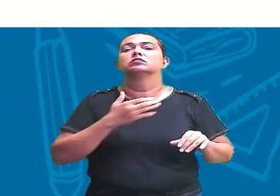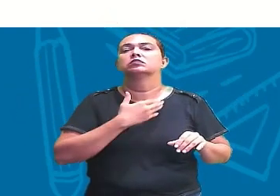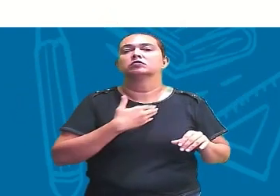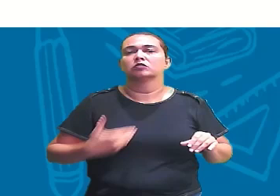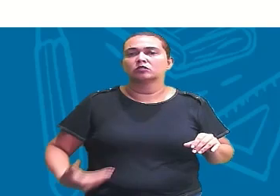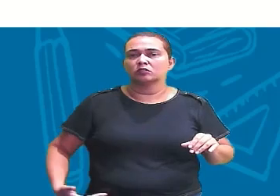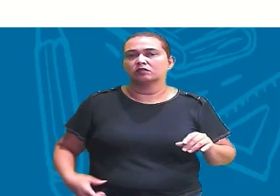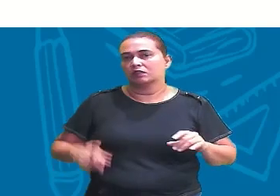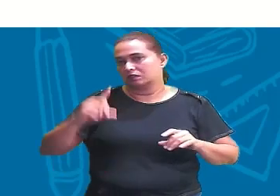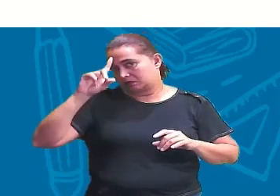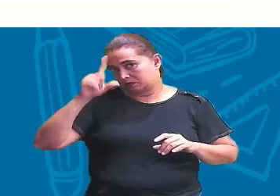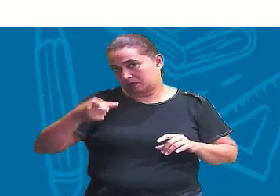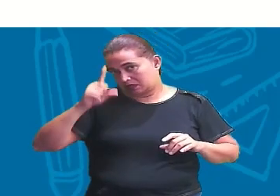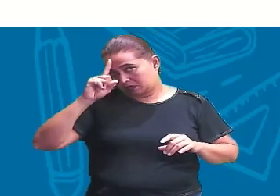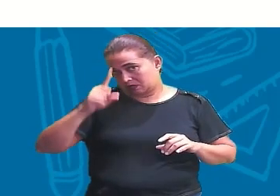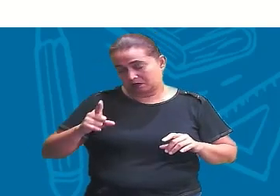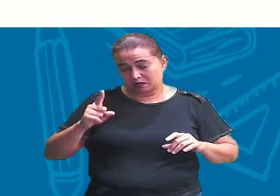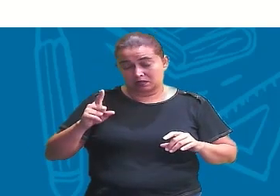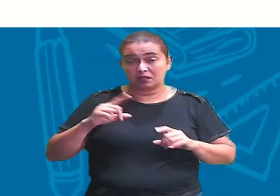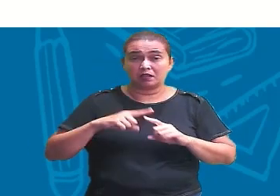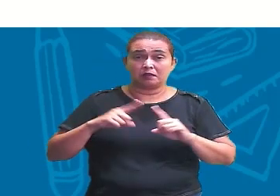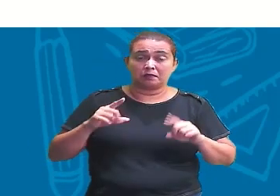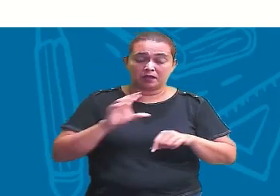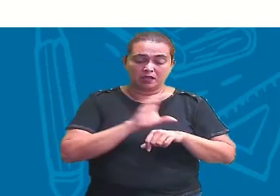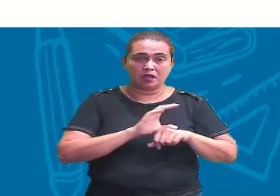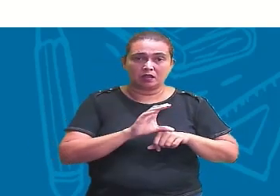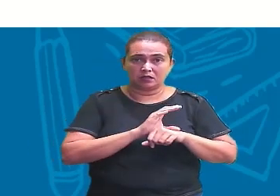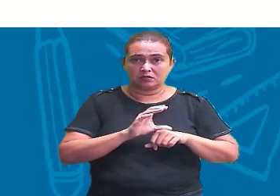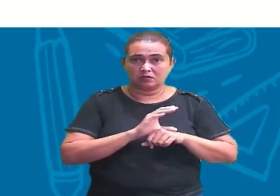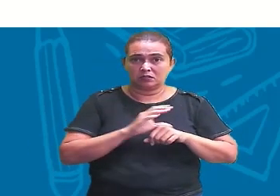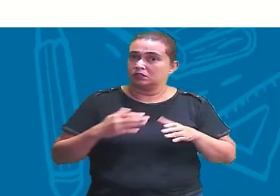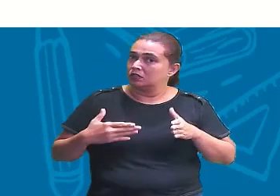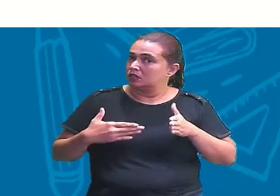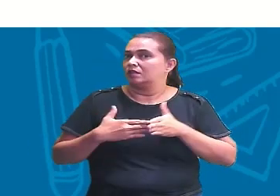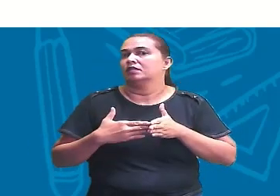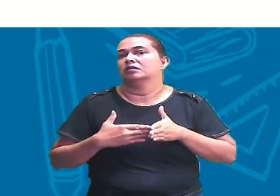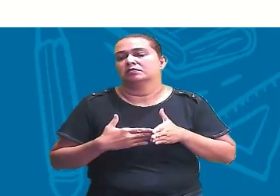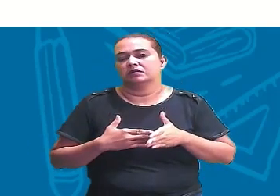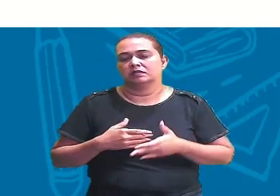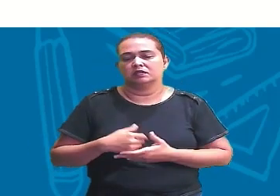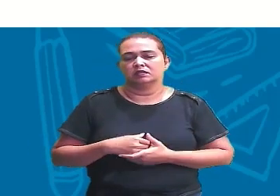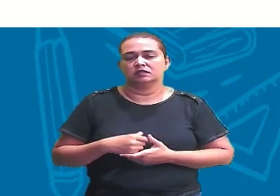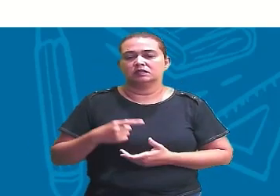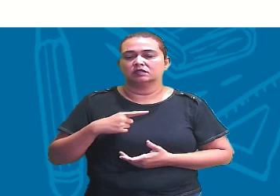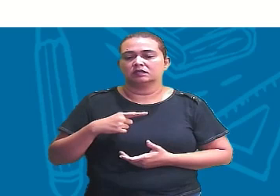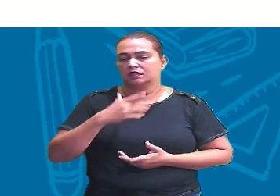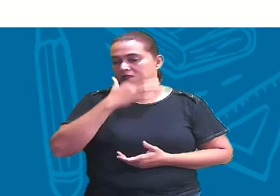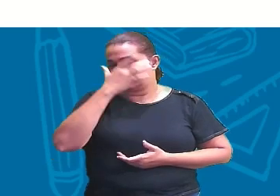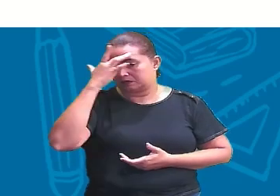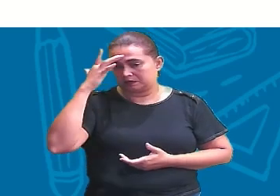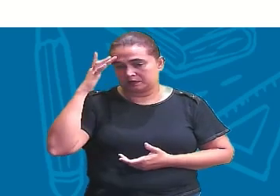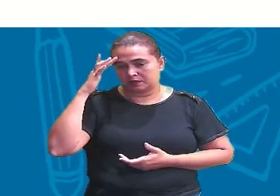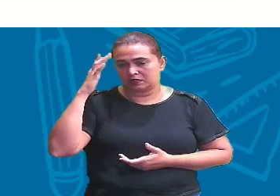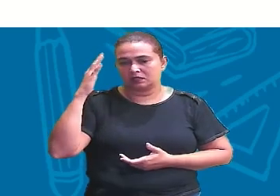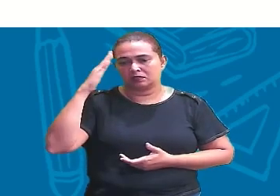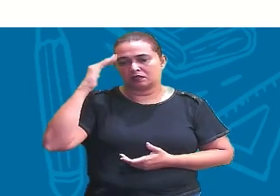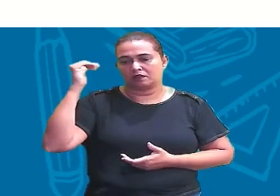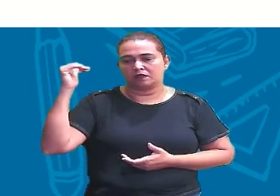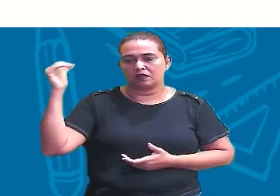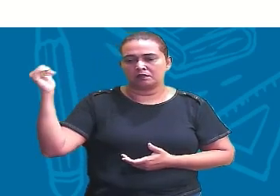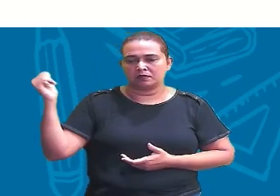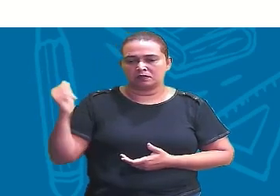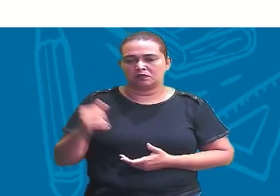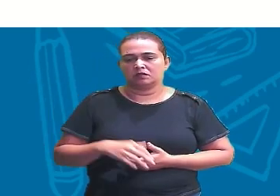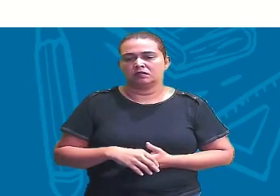Constituição, né? Nós temos algumas figuras que se destacam durante a Revolução, que é no caso Danton, Marat e